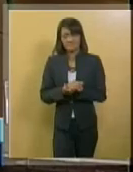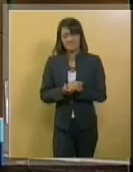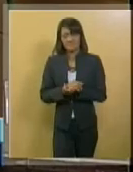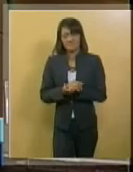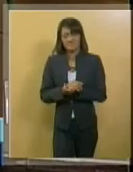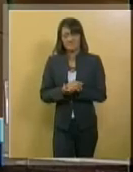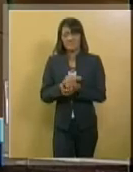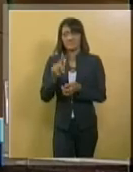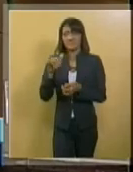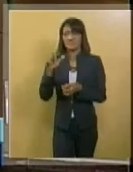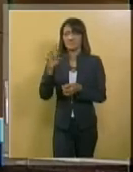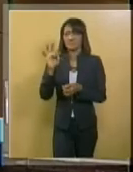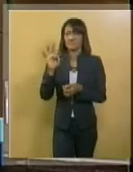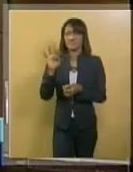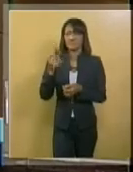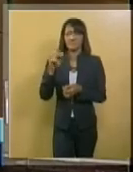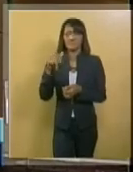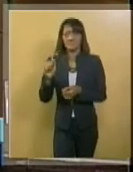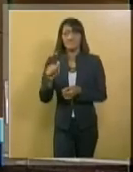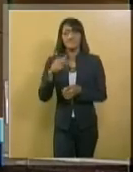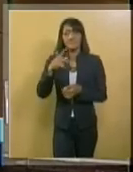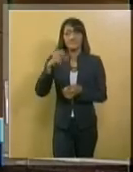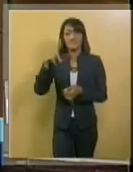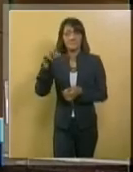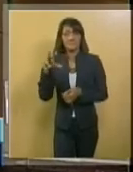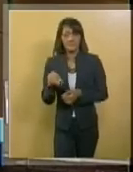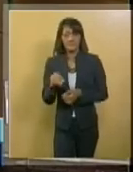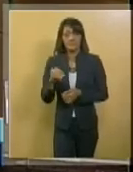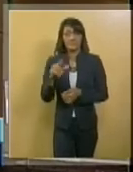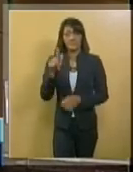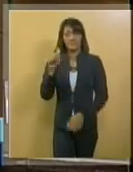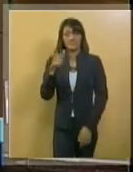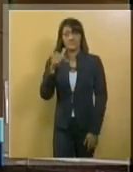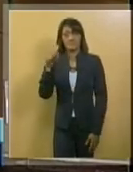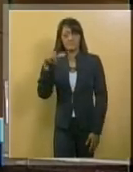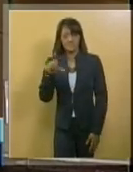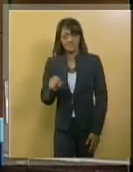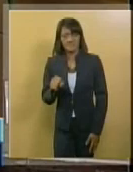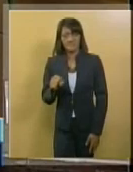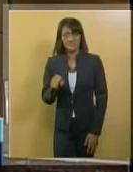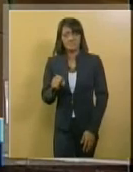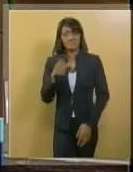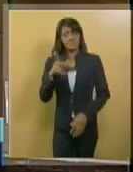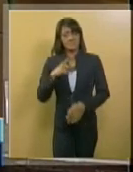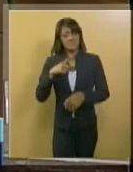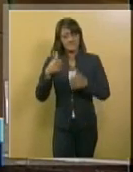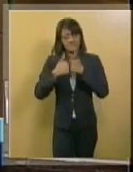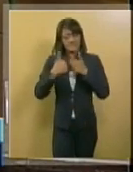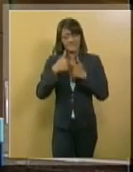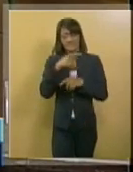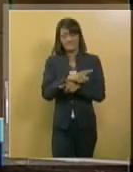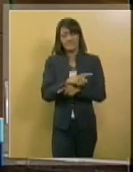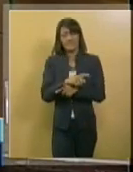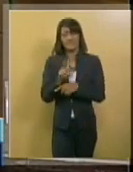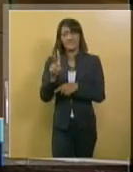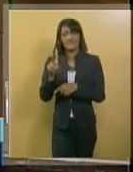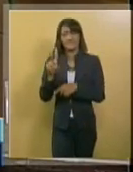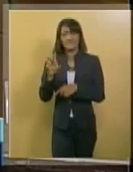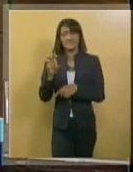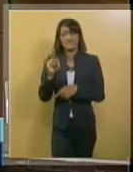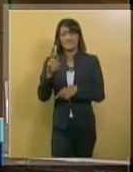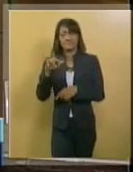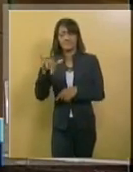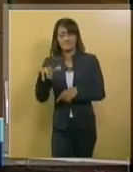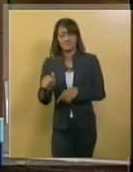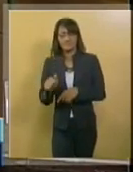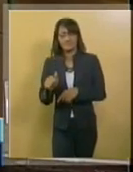no Getúlio Vargas, a Pedro Calazans, muito próximo ali à distribuidora veterinária, ali na ladeira onde tem